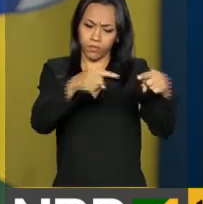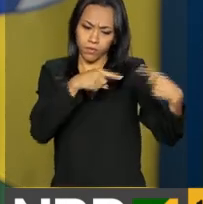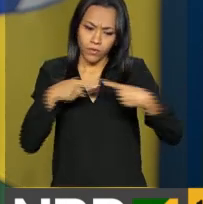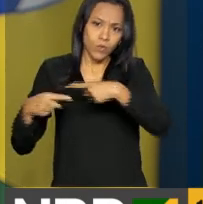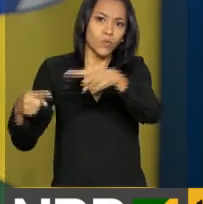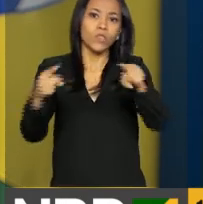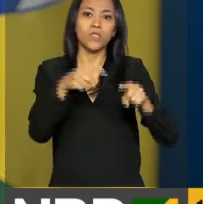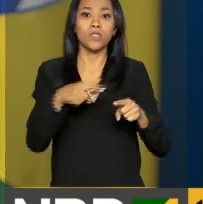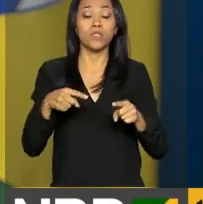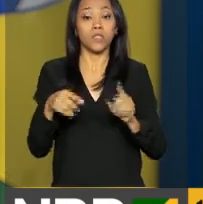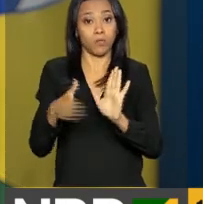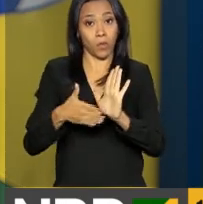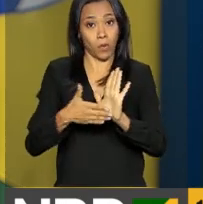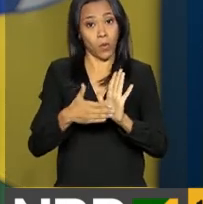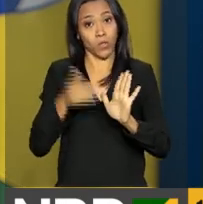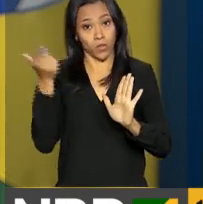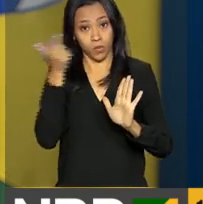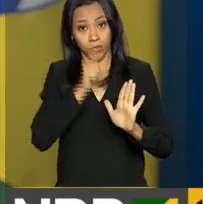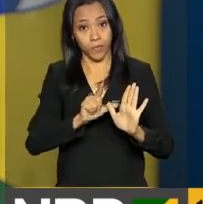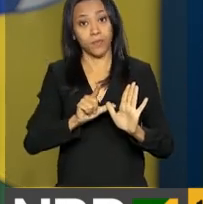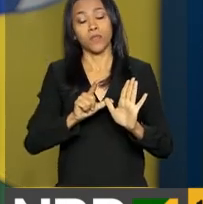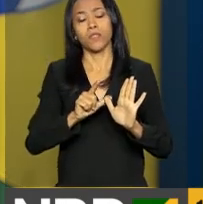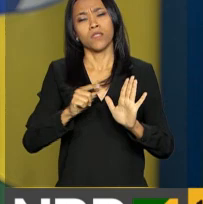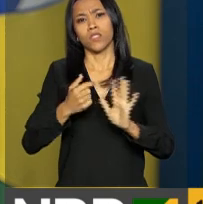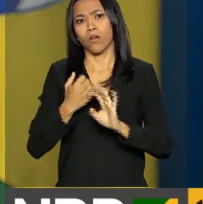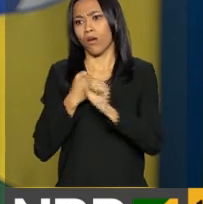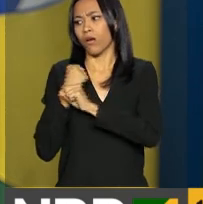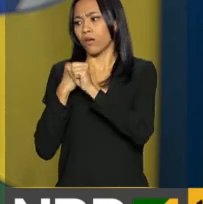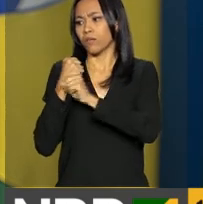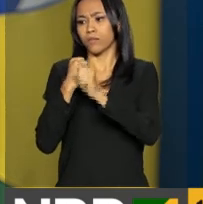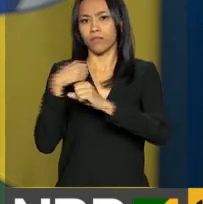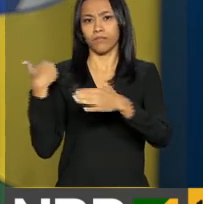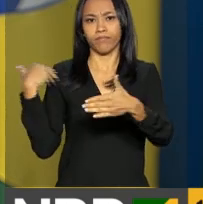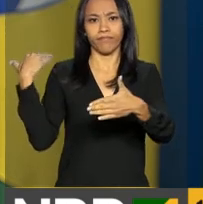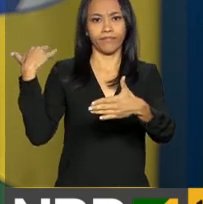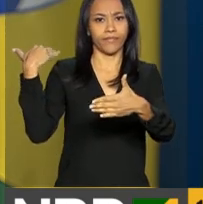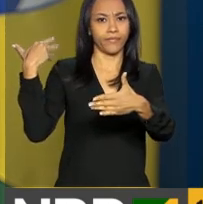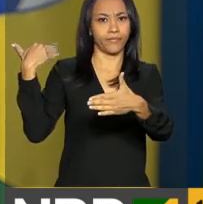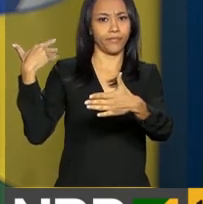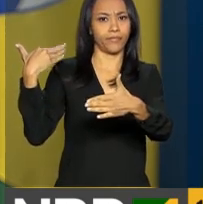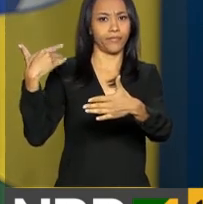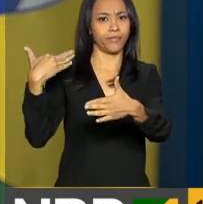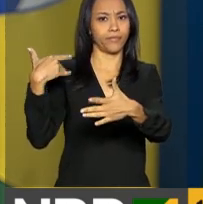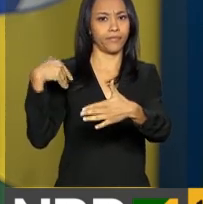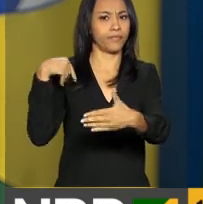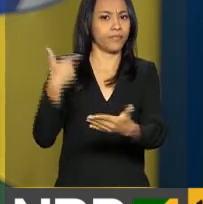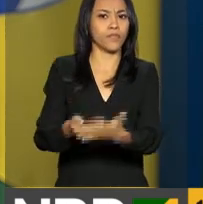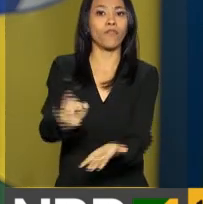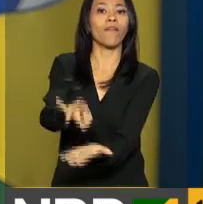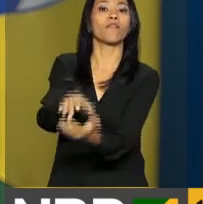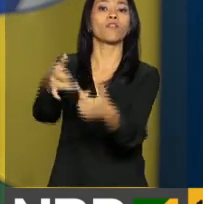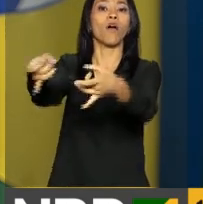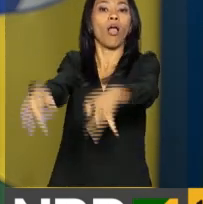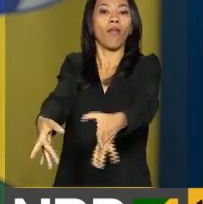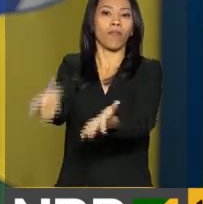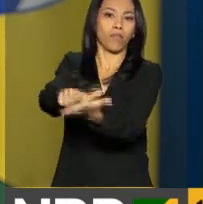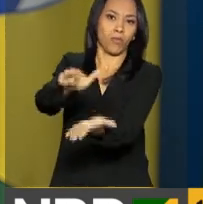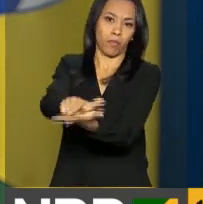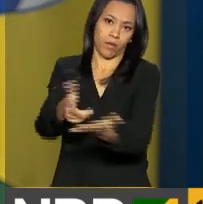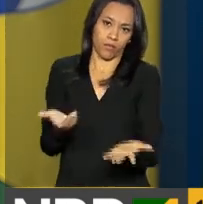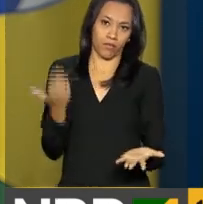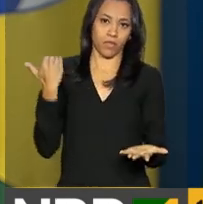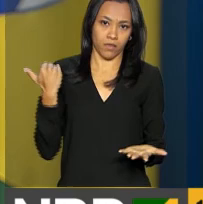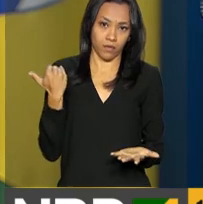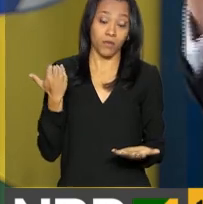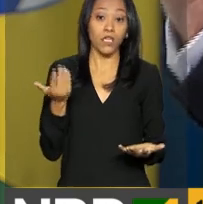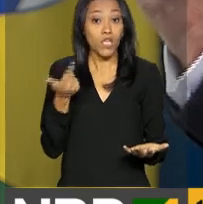discutidas, formatadas ao longo de muitos anos e não saía do papel. E nós fizemos com que as